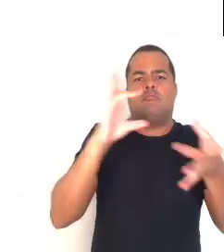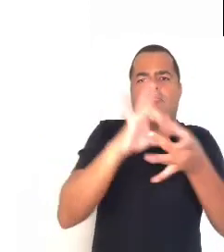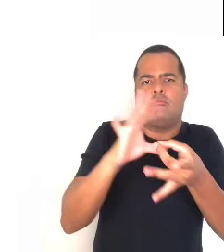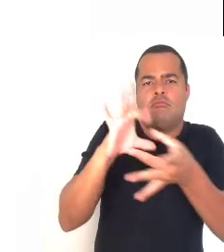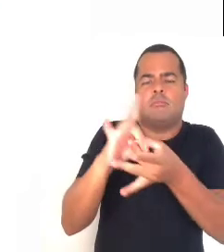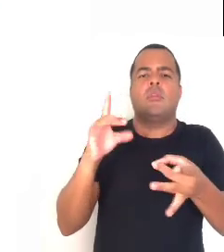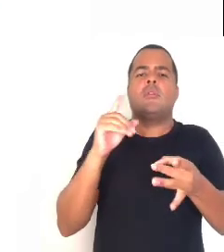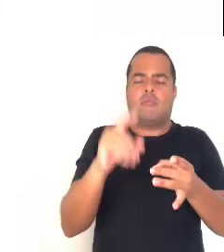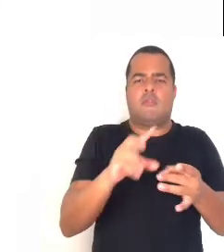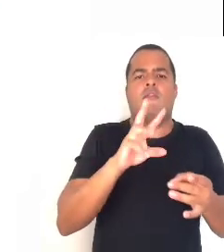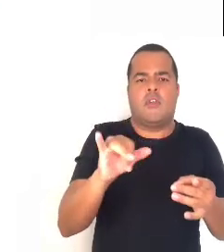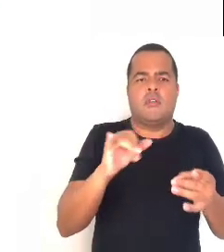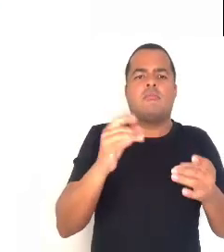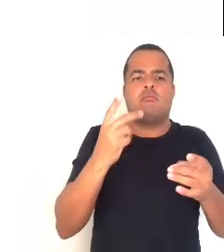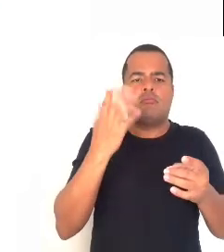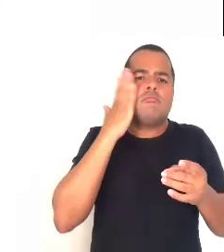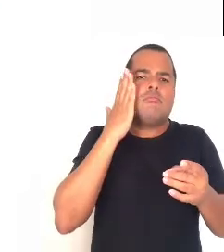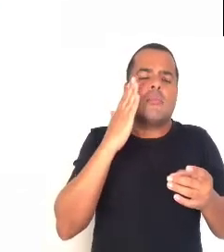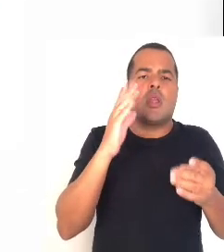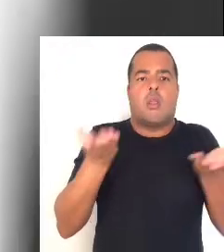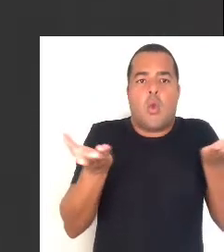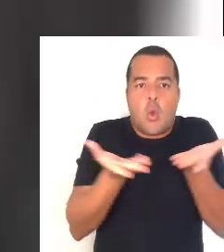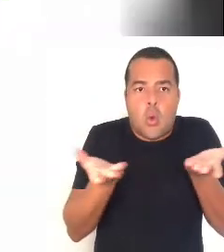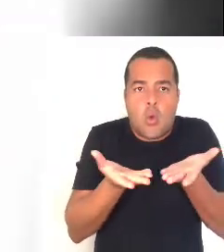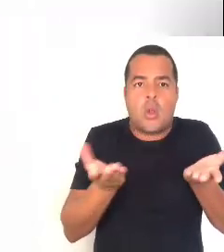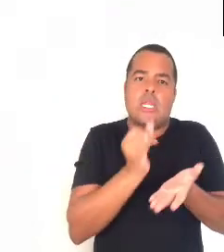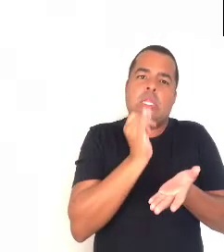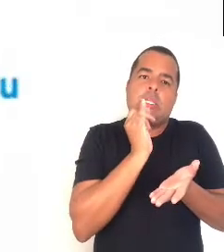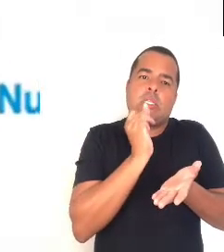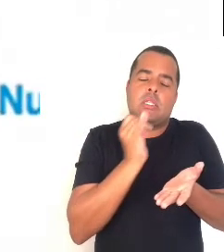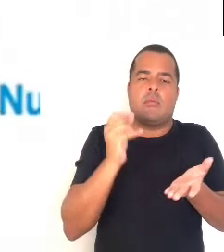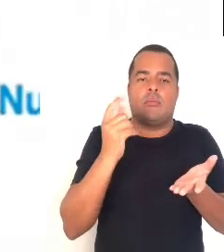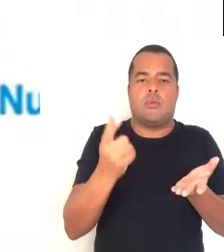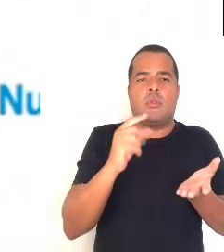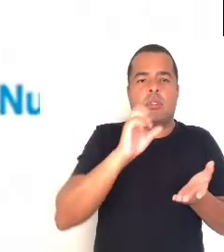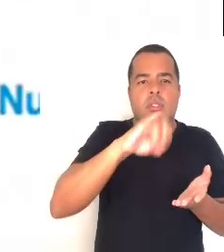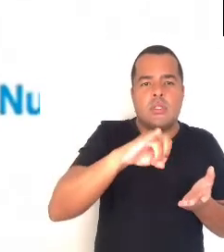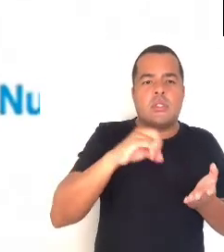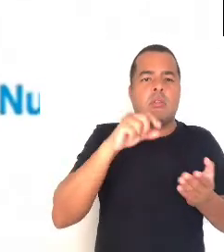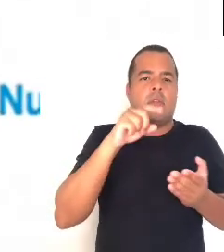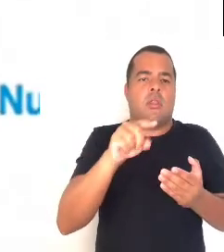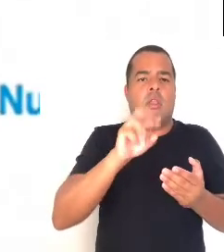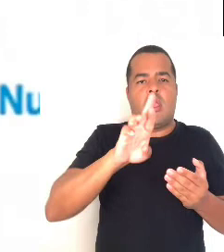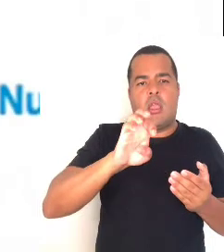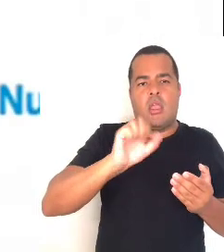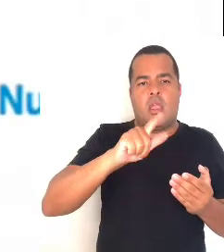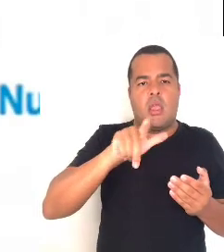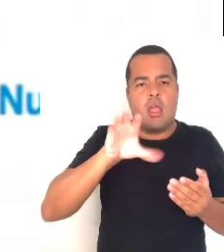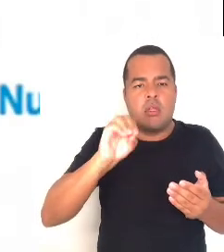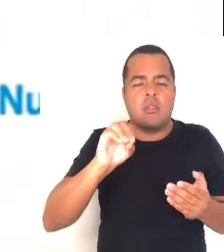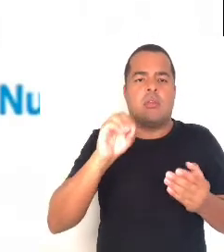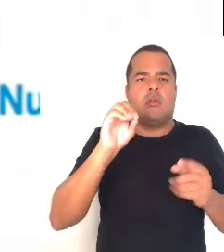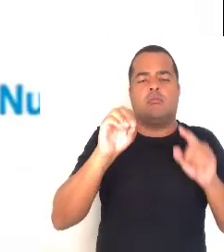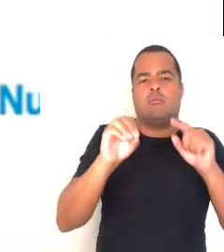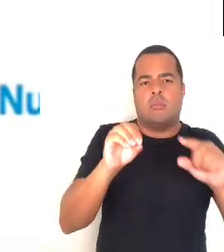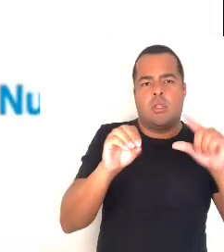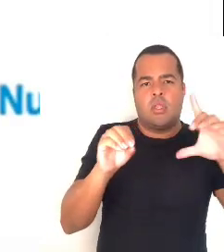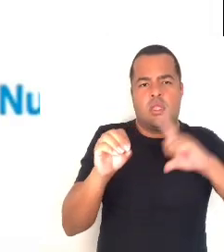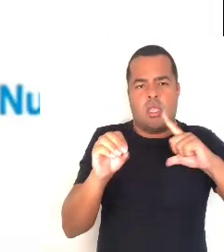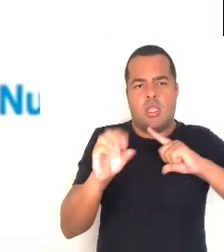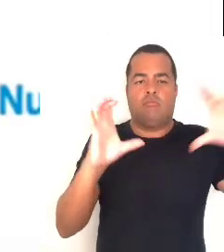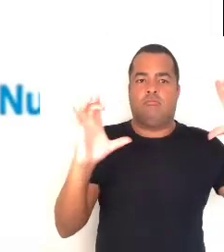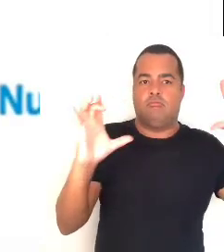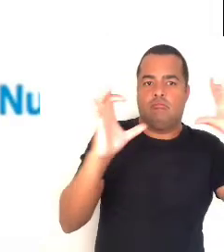de uma base, aquela ligação será formada. Agora, se por exemplo essa espécie, esse intermediário de reação,